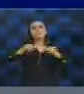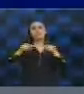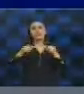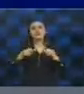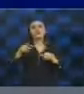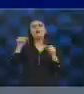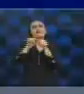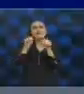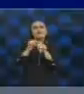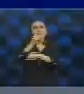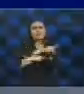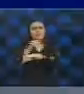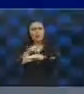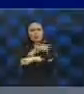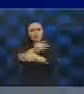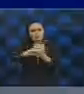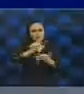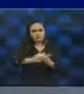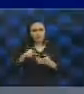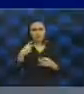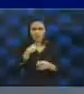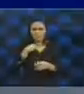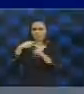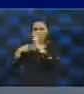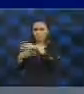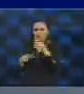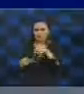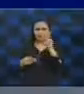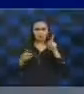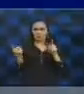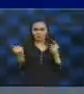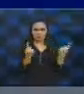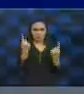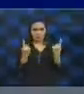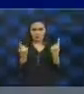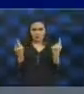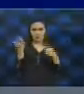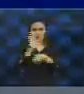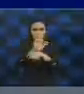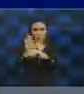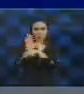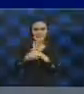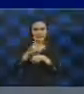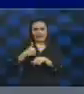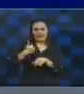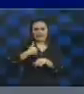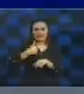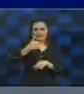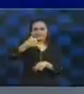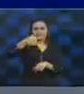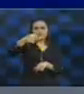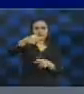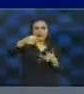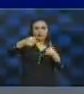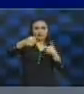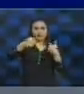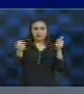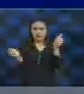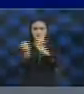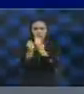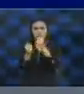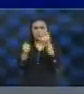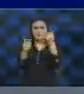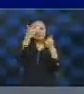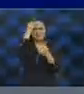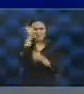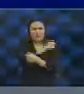pedagogia, porque não pode uma professora, um professor, cuidar de uma sala de aula de crianças de 7 anos com 25, com 30,